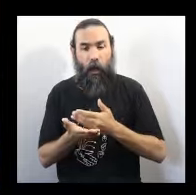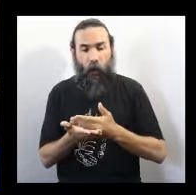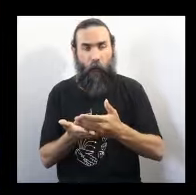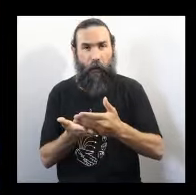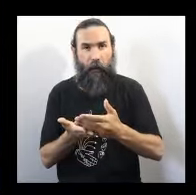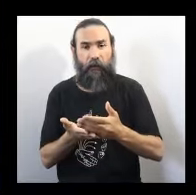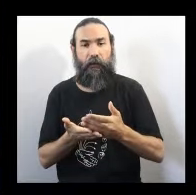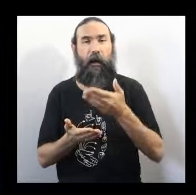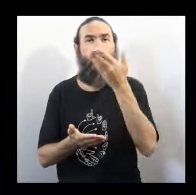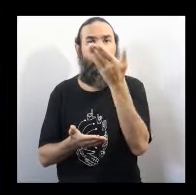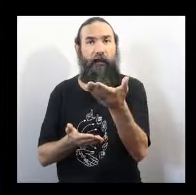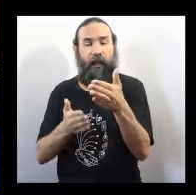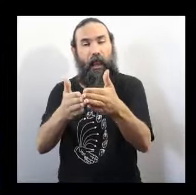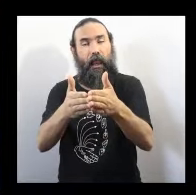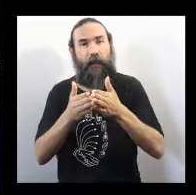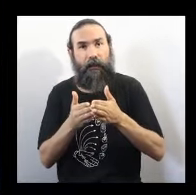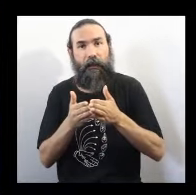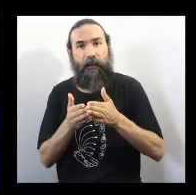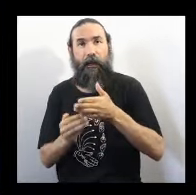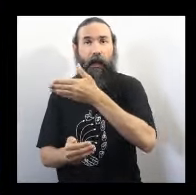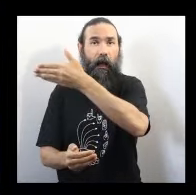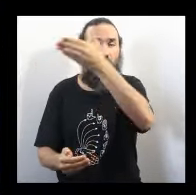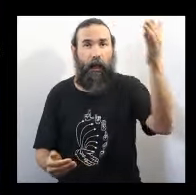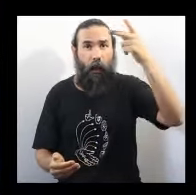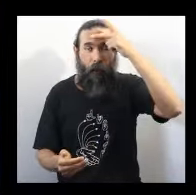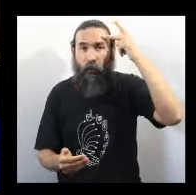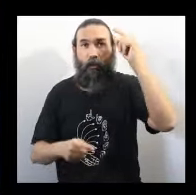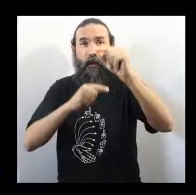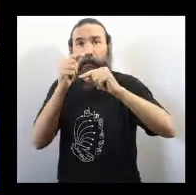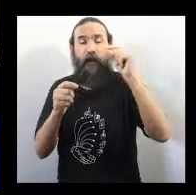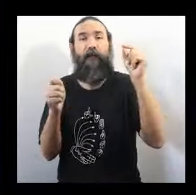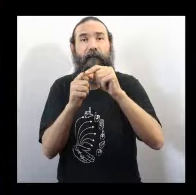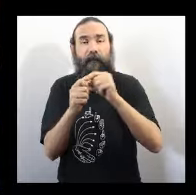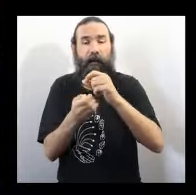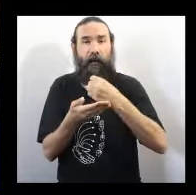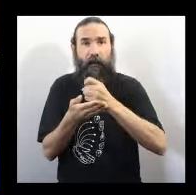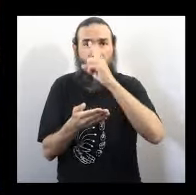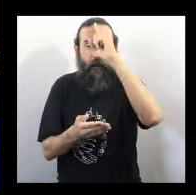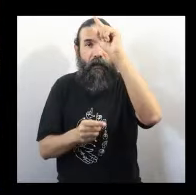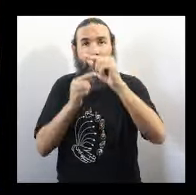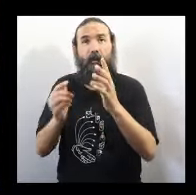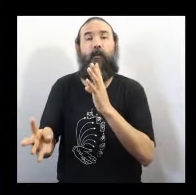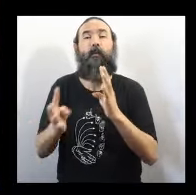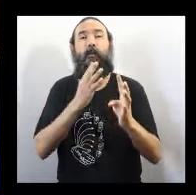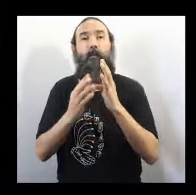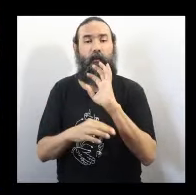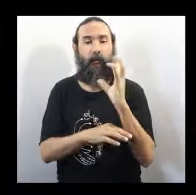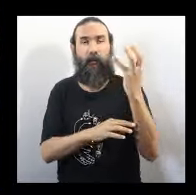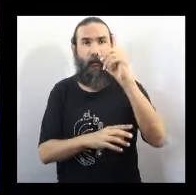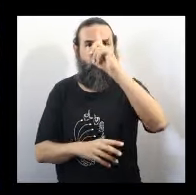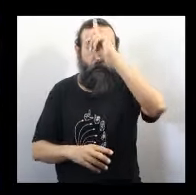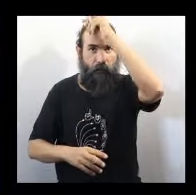e ele começa pedir licença ao geradores dessa cura o desconhecimento de